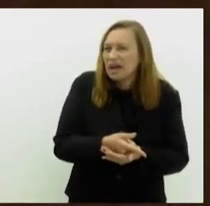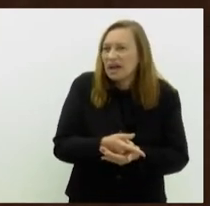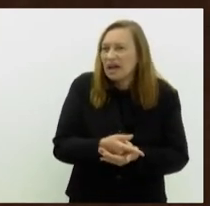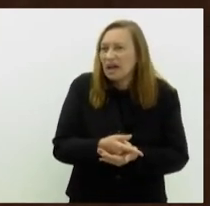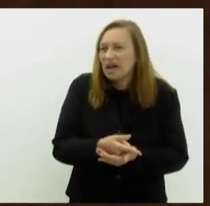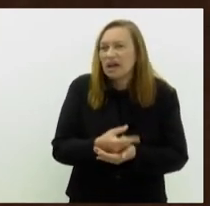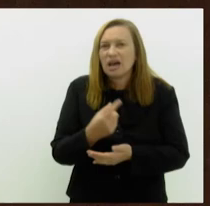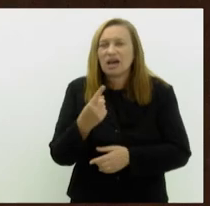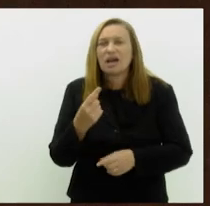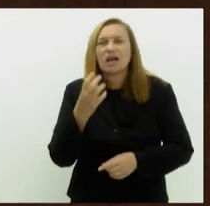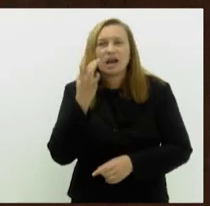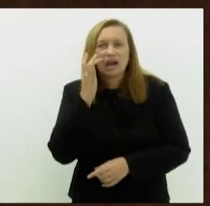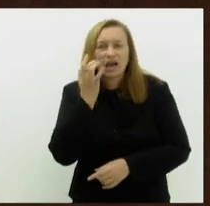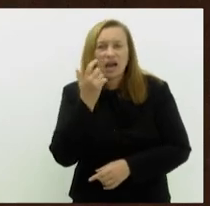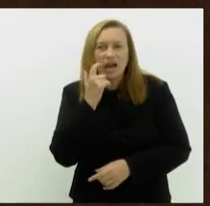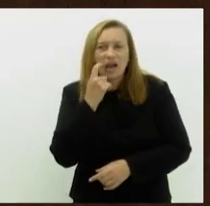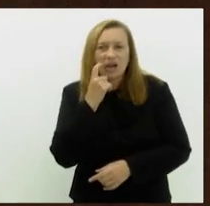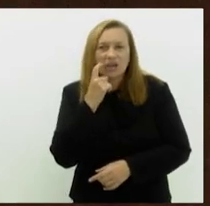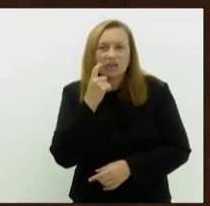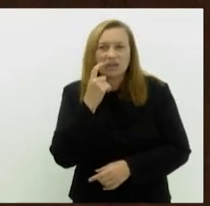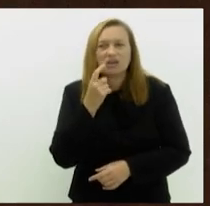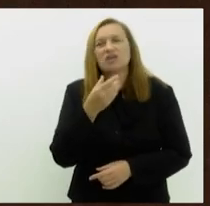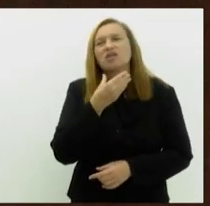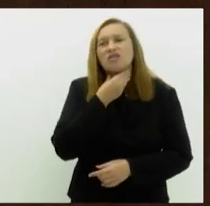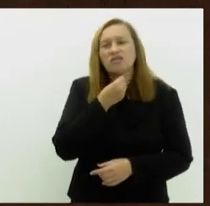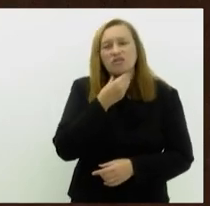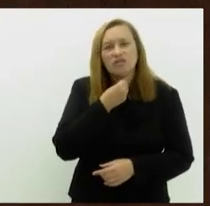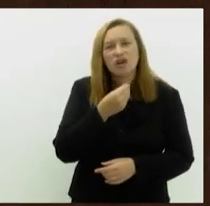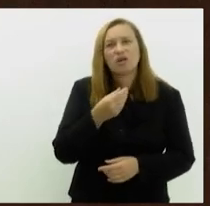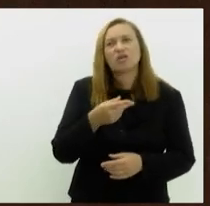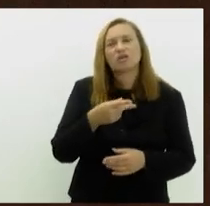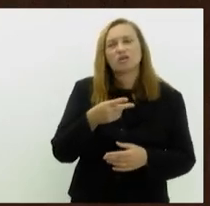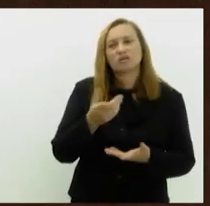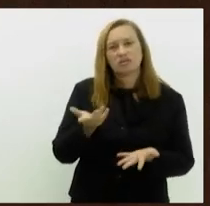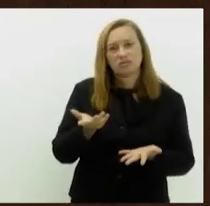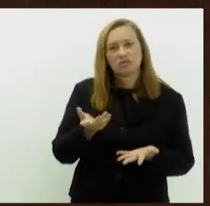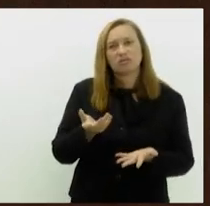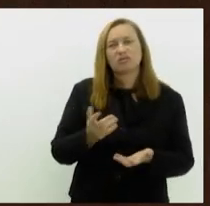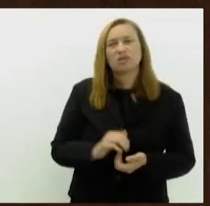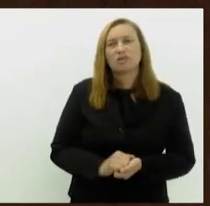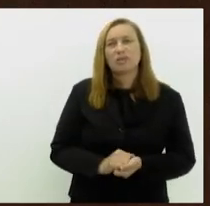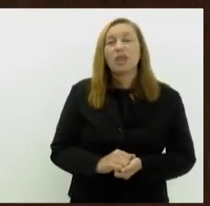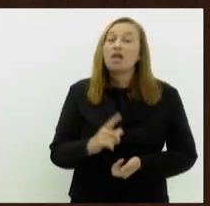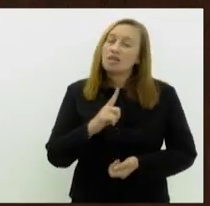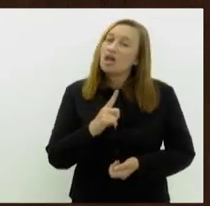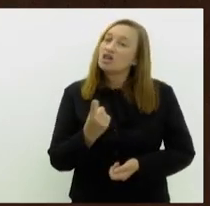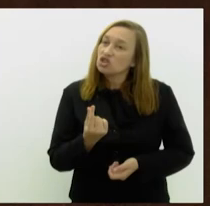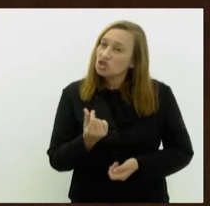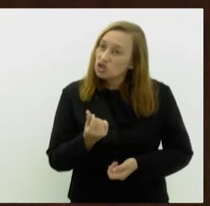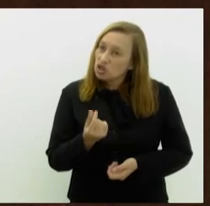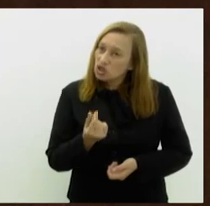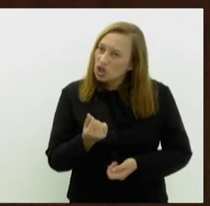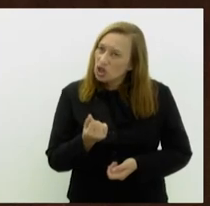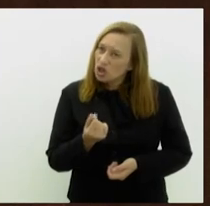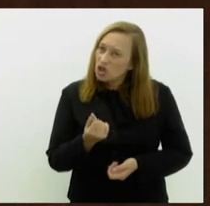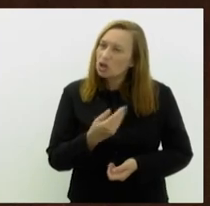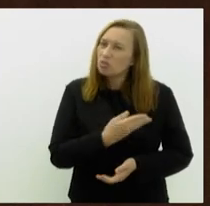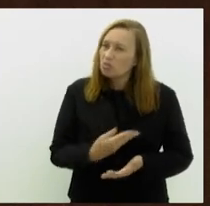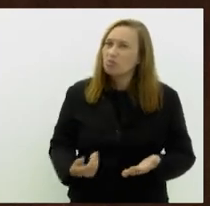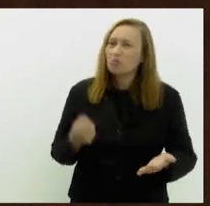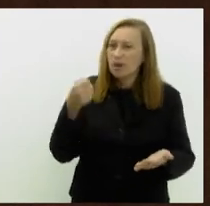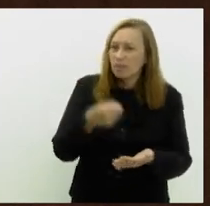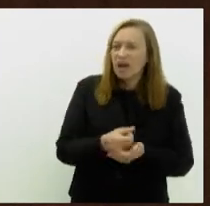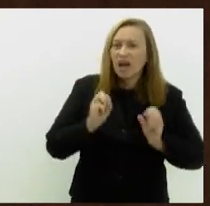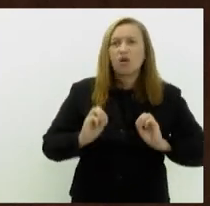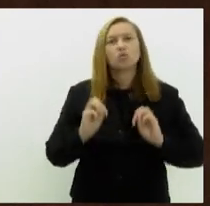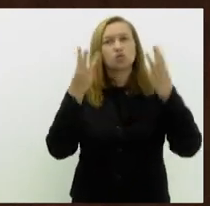semana passada até o último final de semana. Isso é mentira. Não teve dinheiro público para pagar o show.